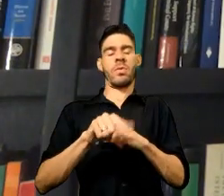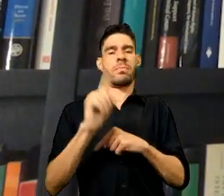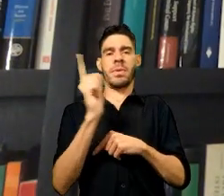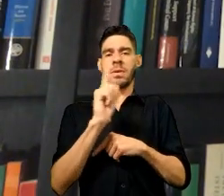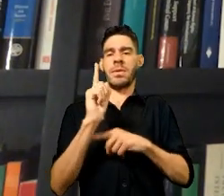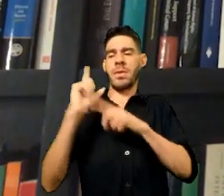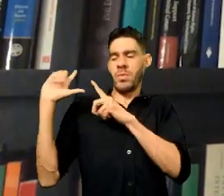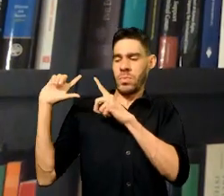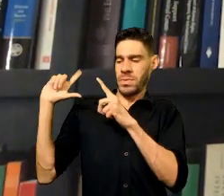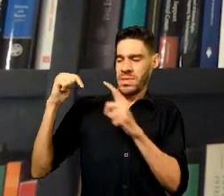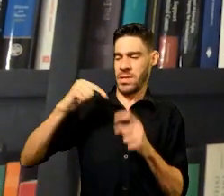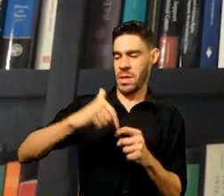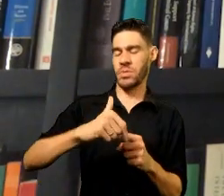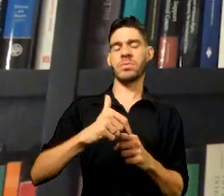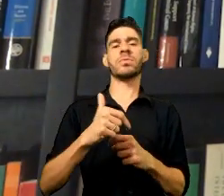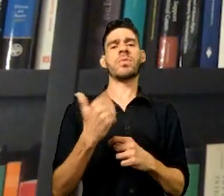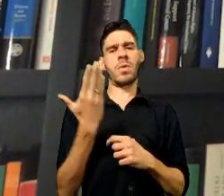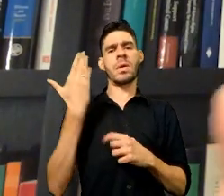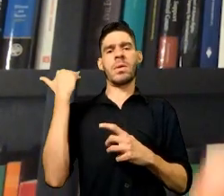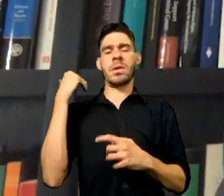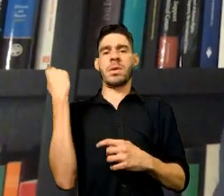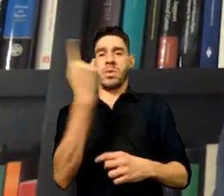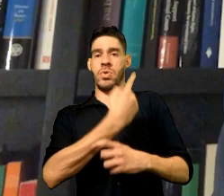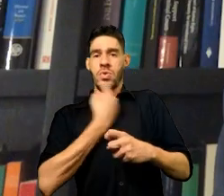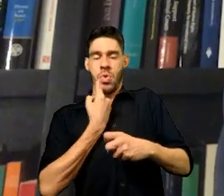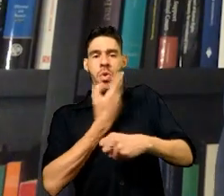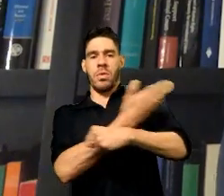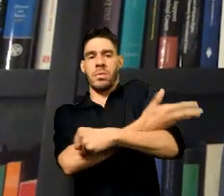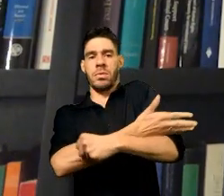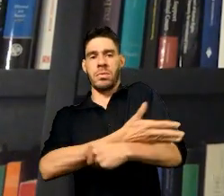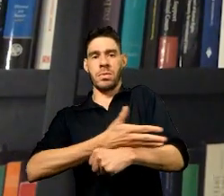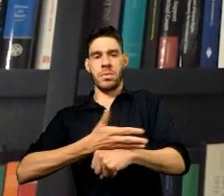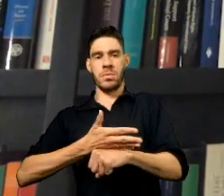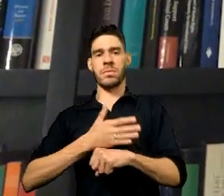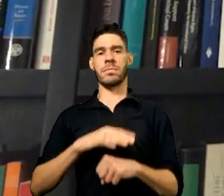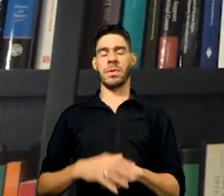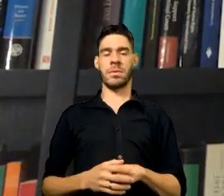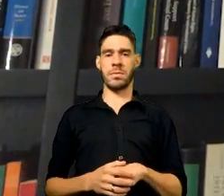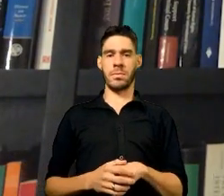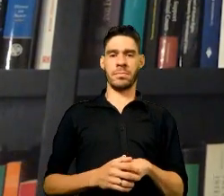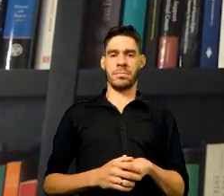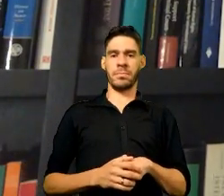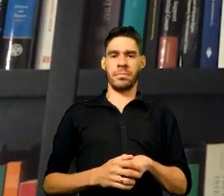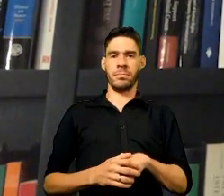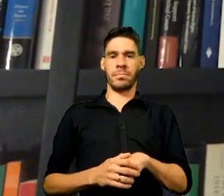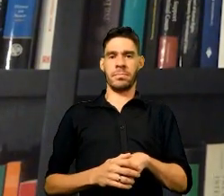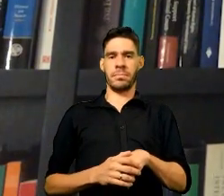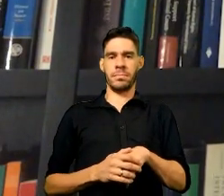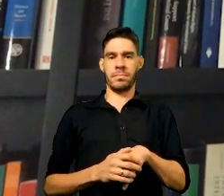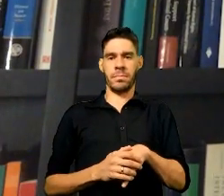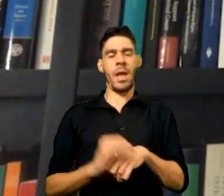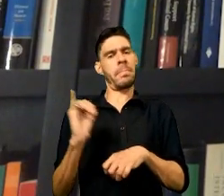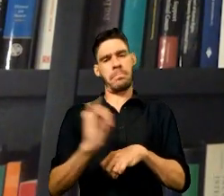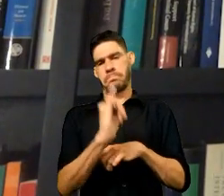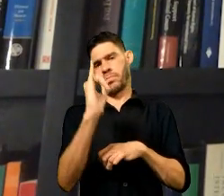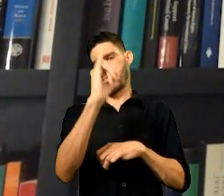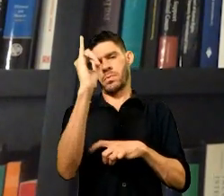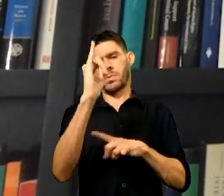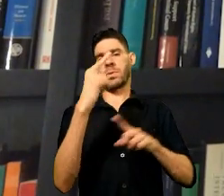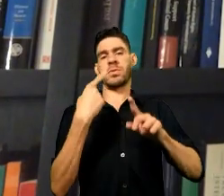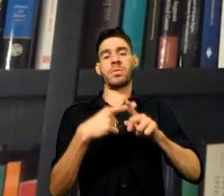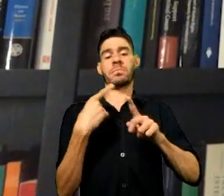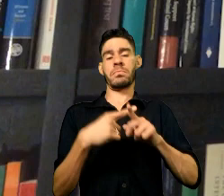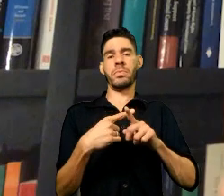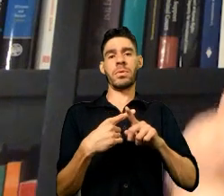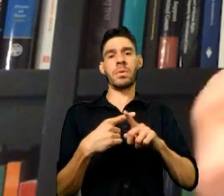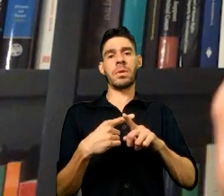aquela forma tradicional, aquela forma com a qual nós estamos acostumados a realizar. Isso é